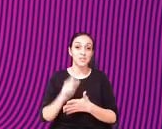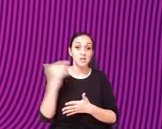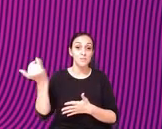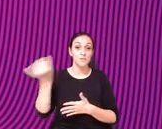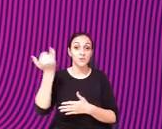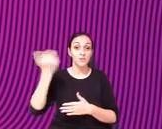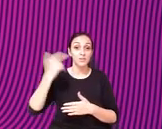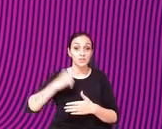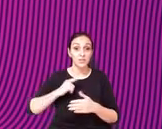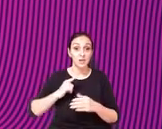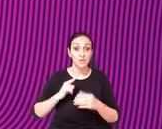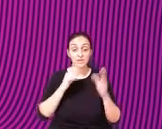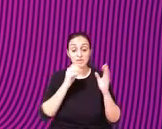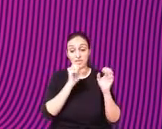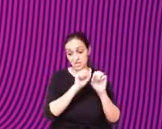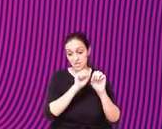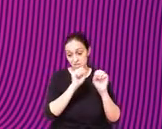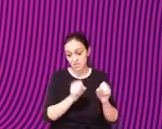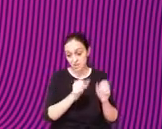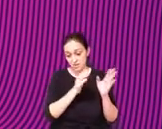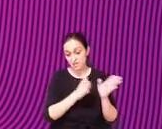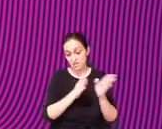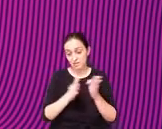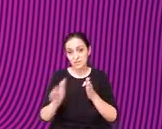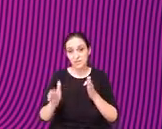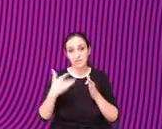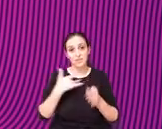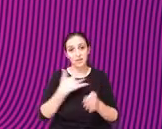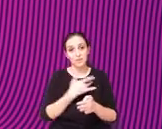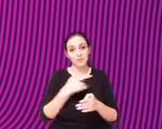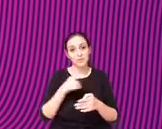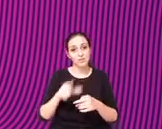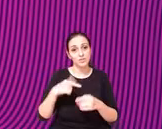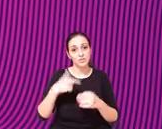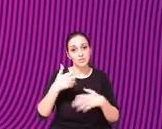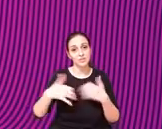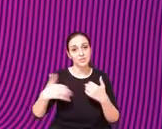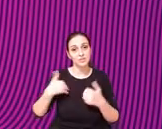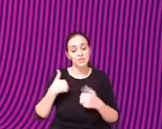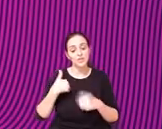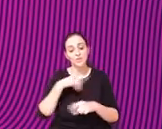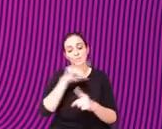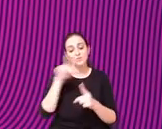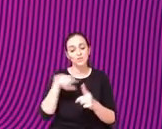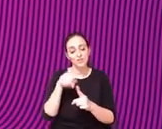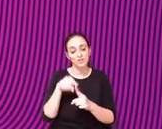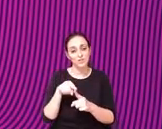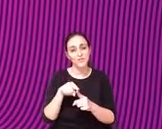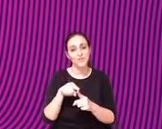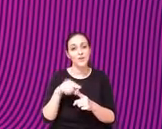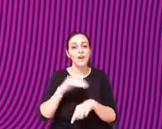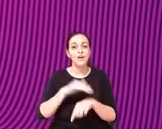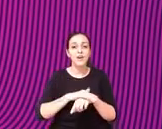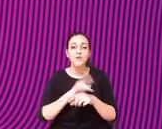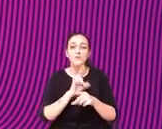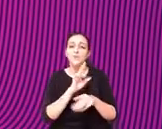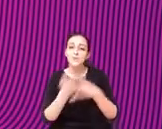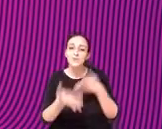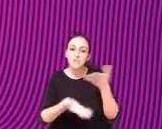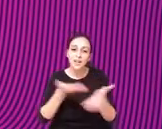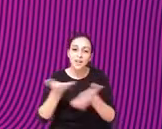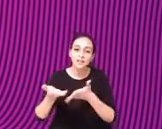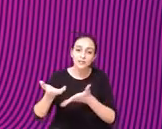de um sistema de saúde que visa criar um cuidado integrado, nós estarmos conectando todas